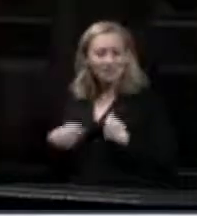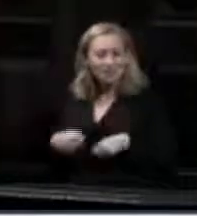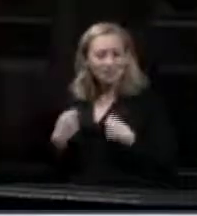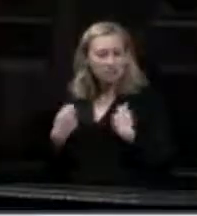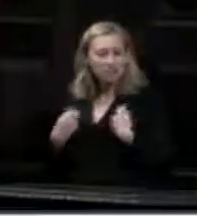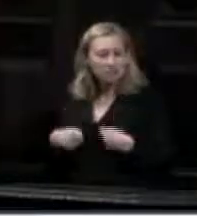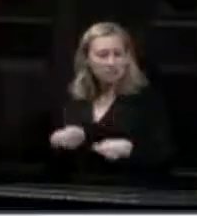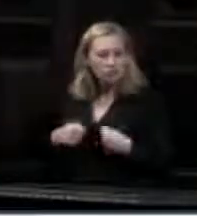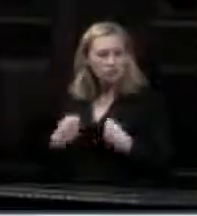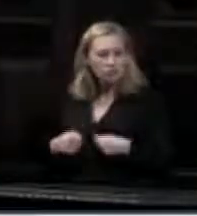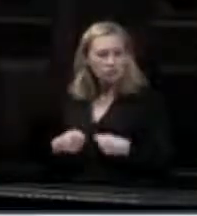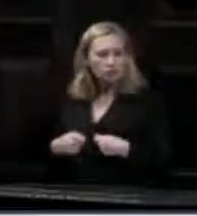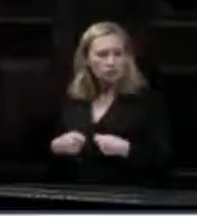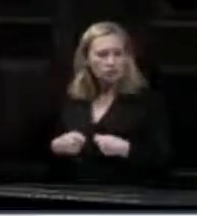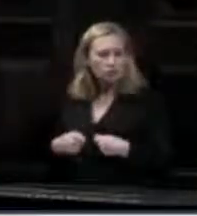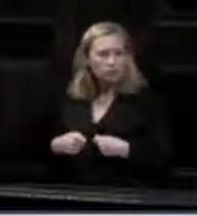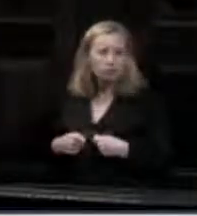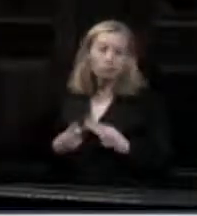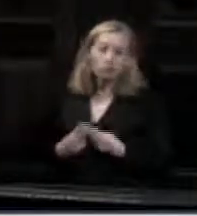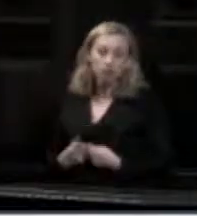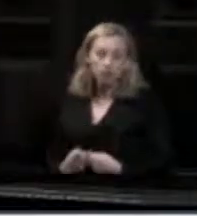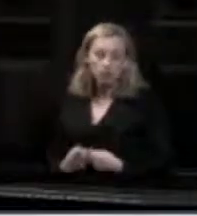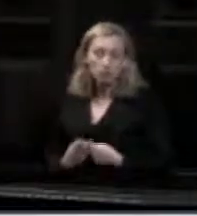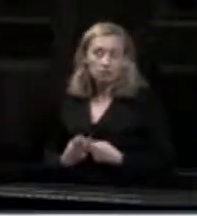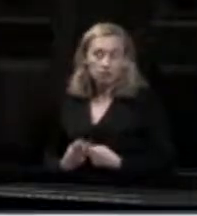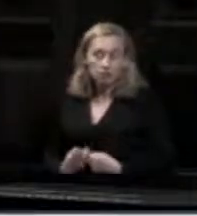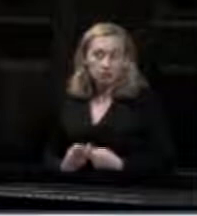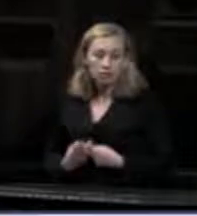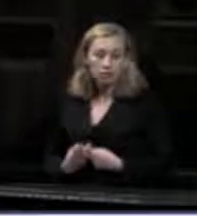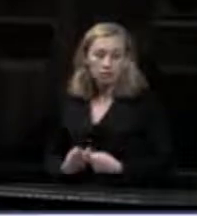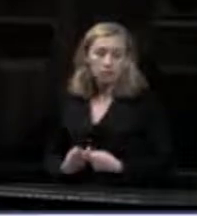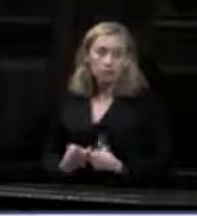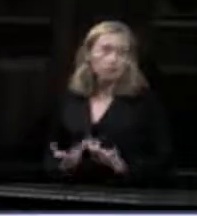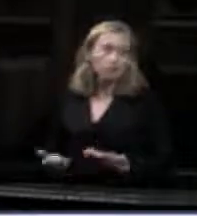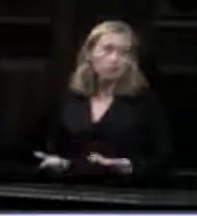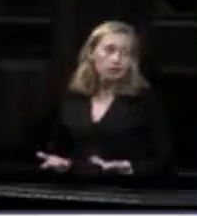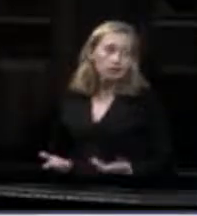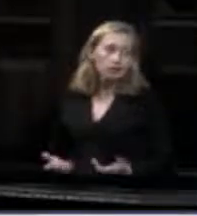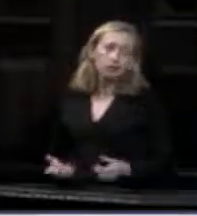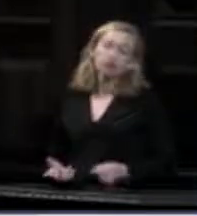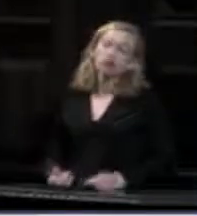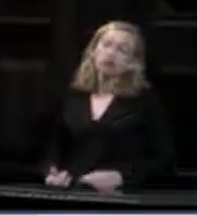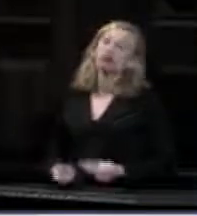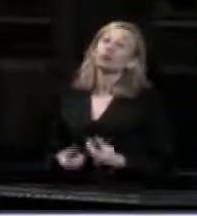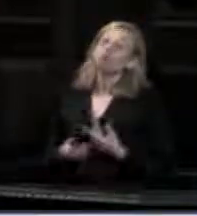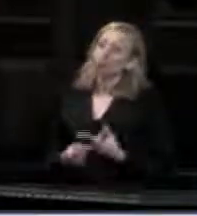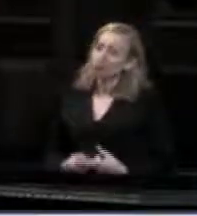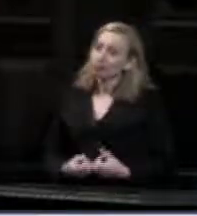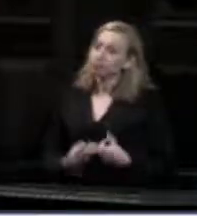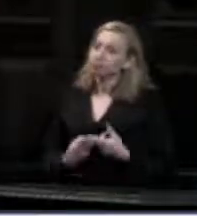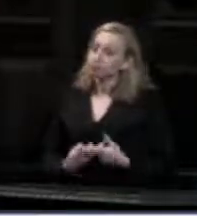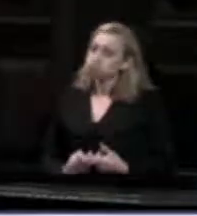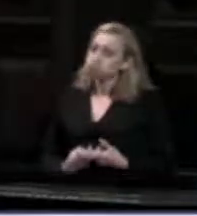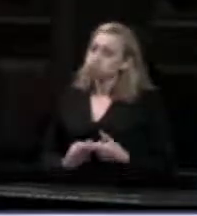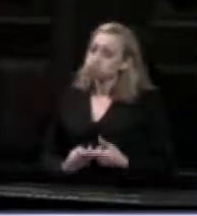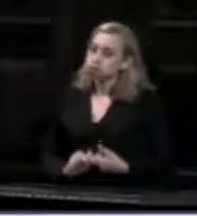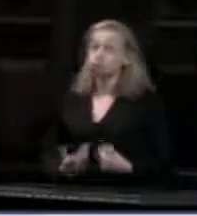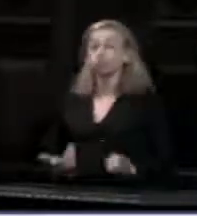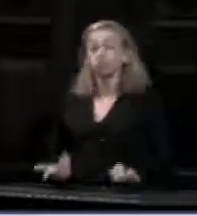de paciência e eu diria também de temperança para